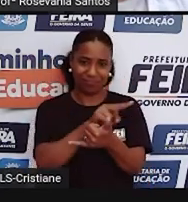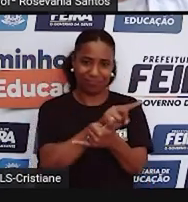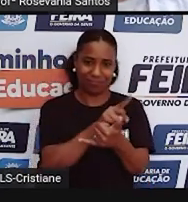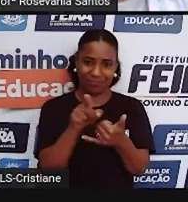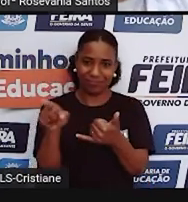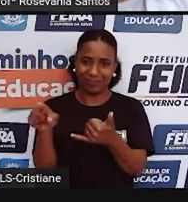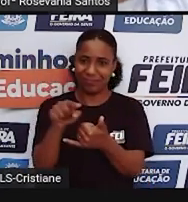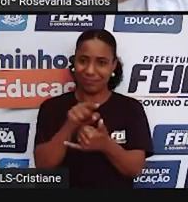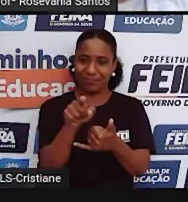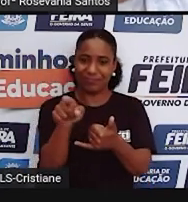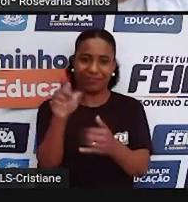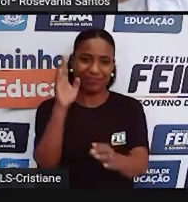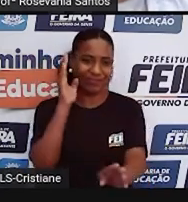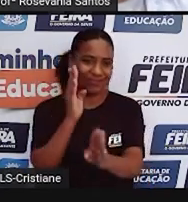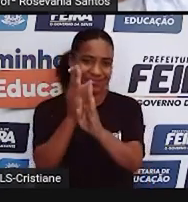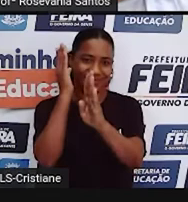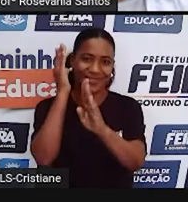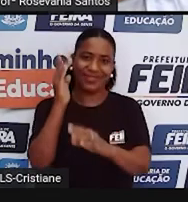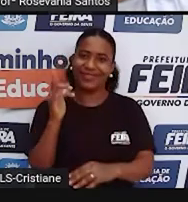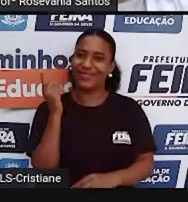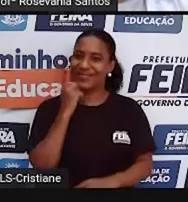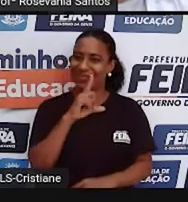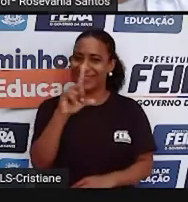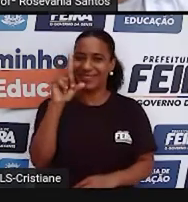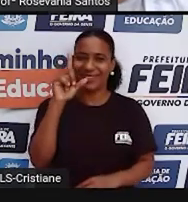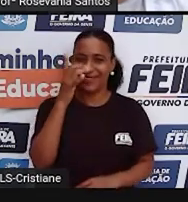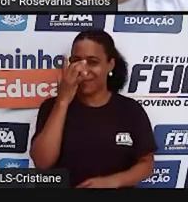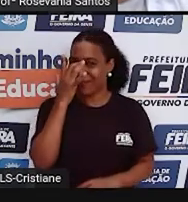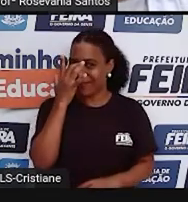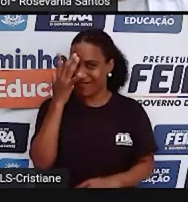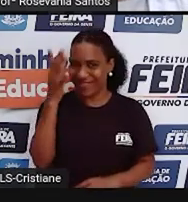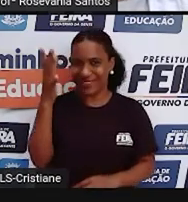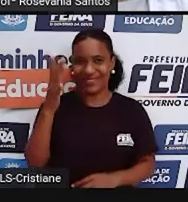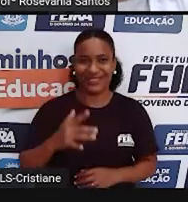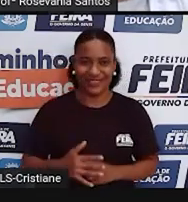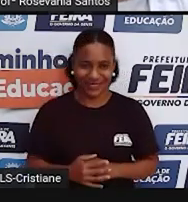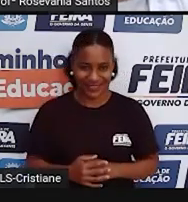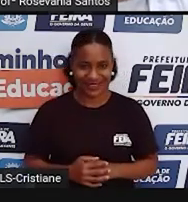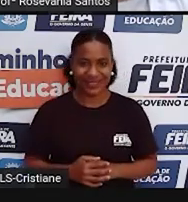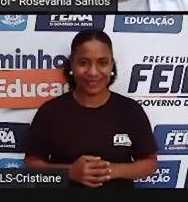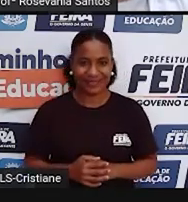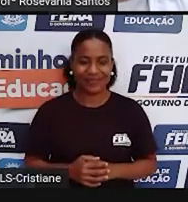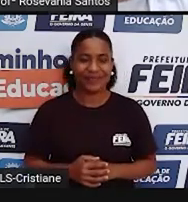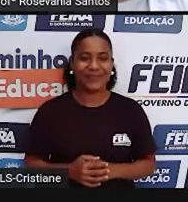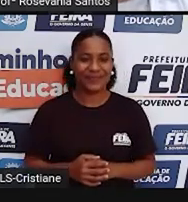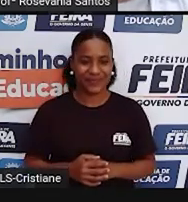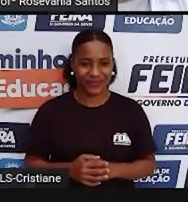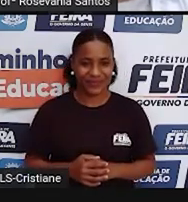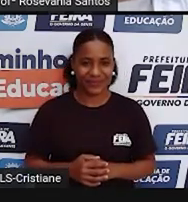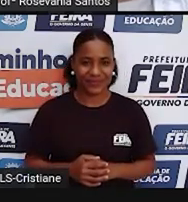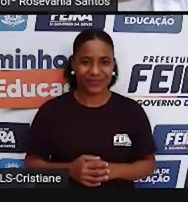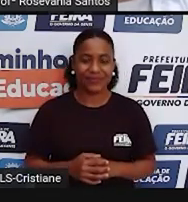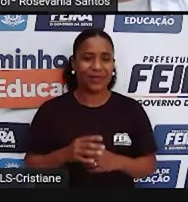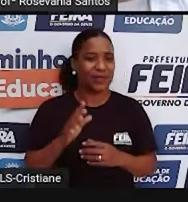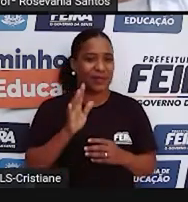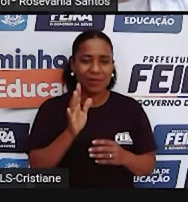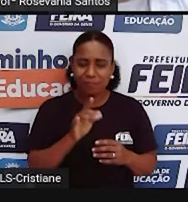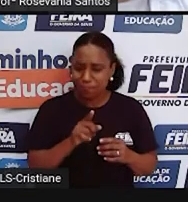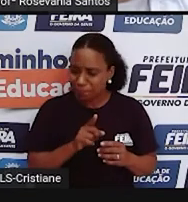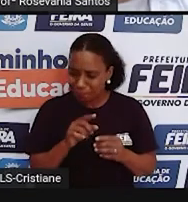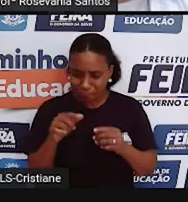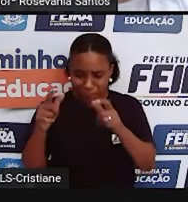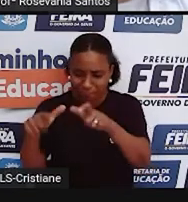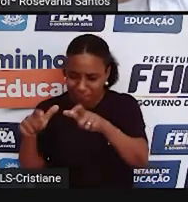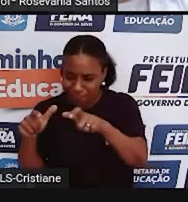com pouca diferença, 1 metro, 2, assim, não chega muito, né, de margem de erro do local onde a gente